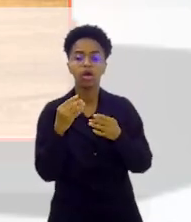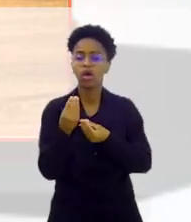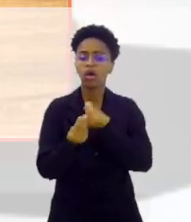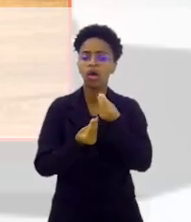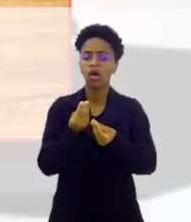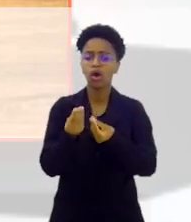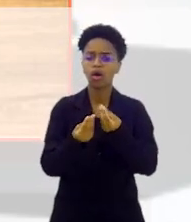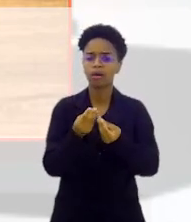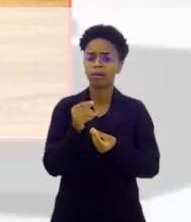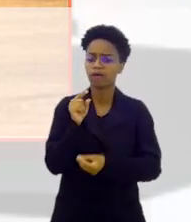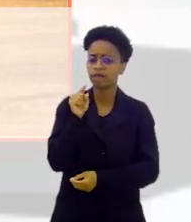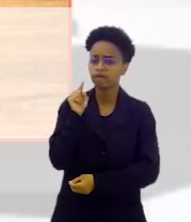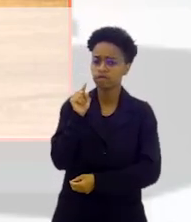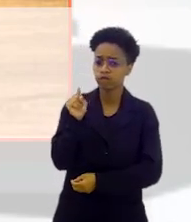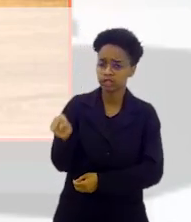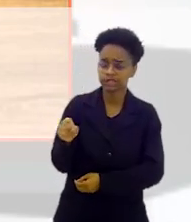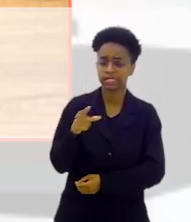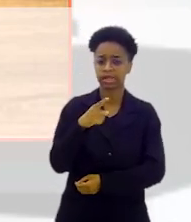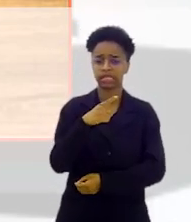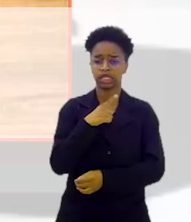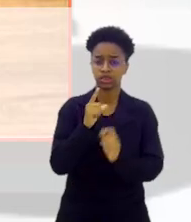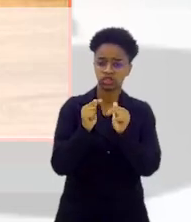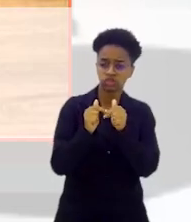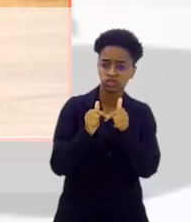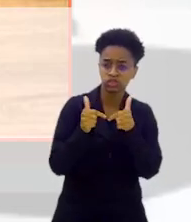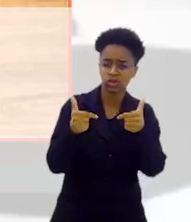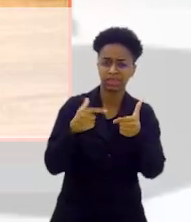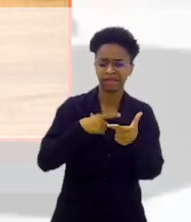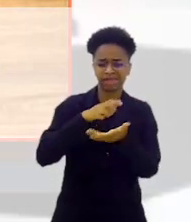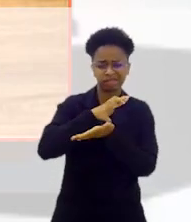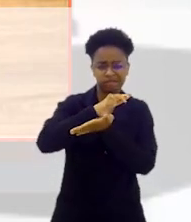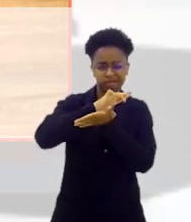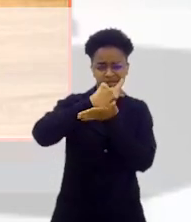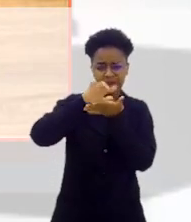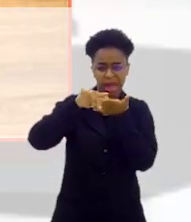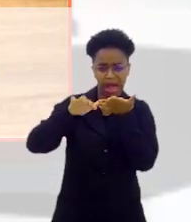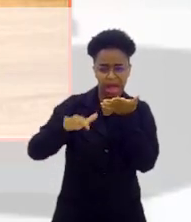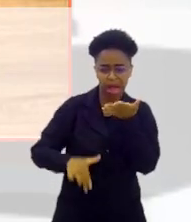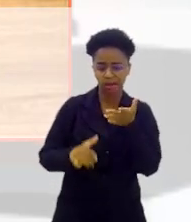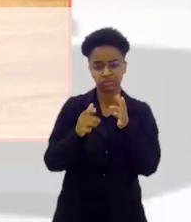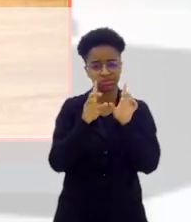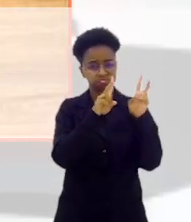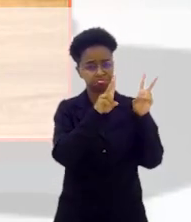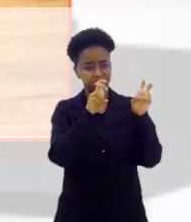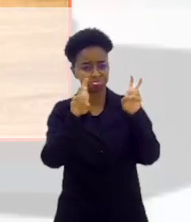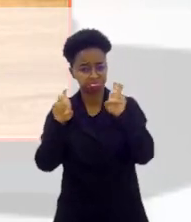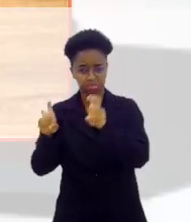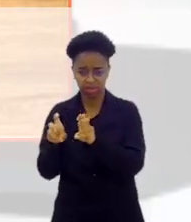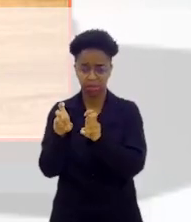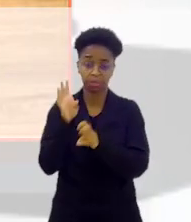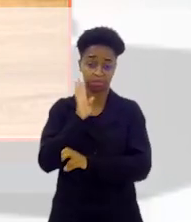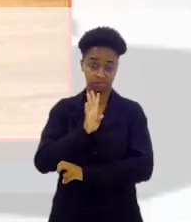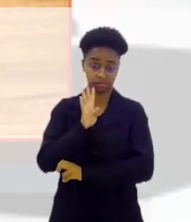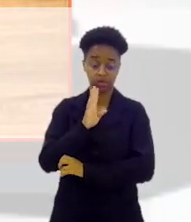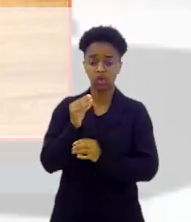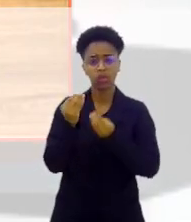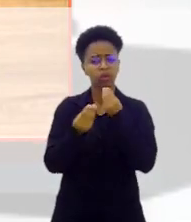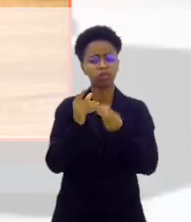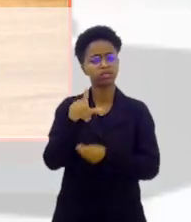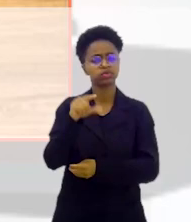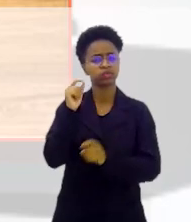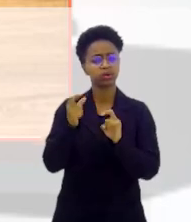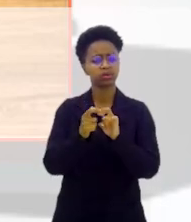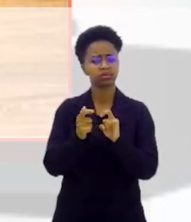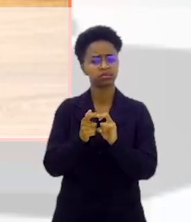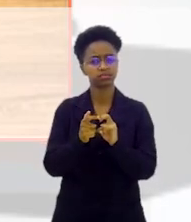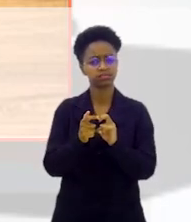que você, diante de uma sorte de assuntos tão magnânima,